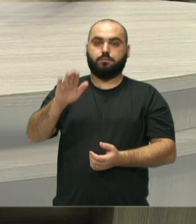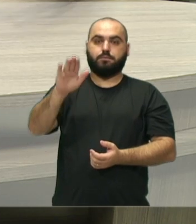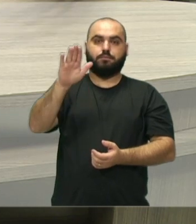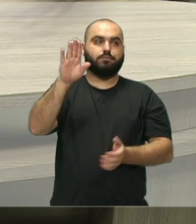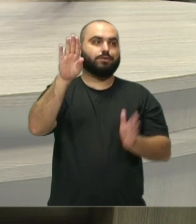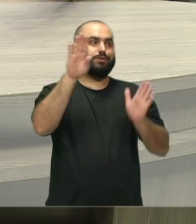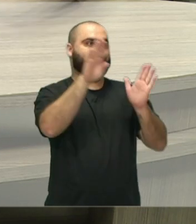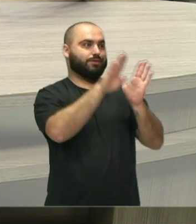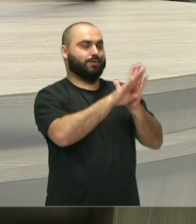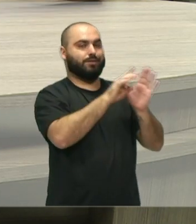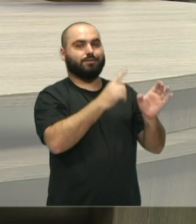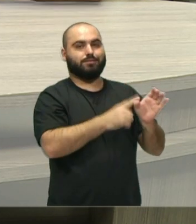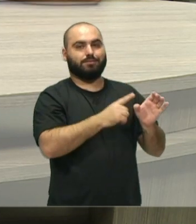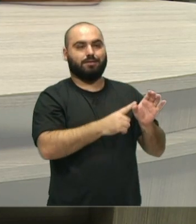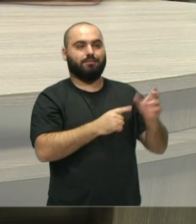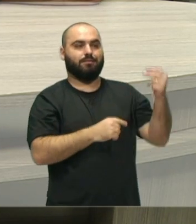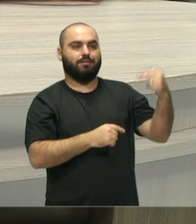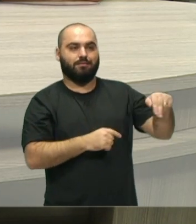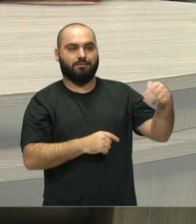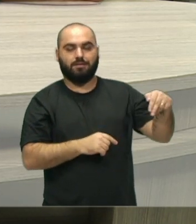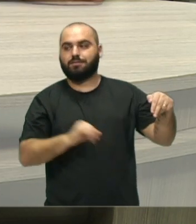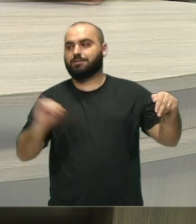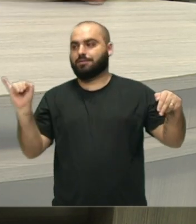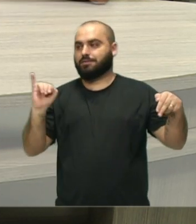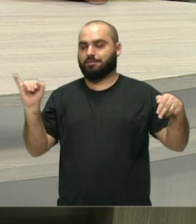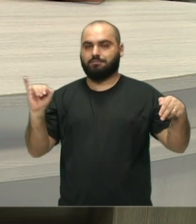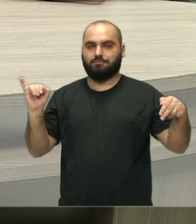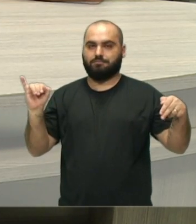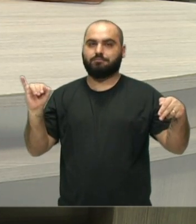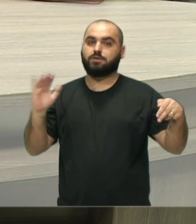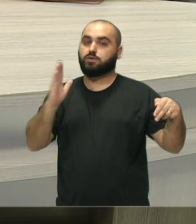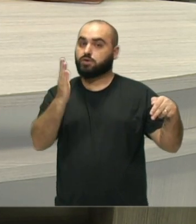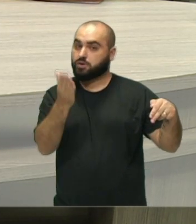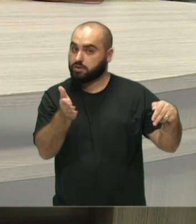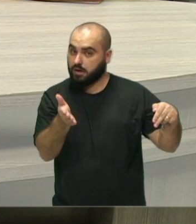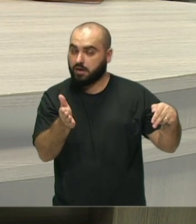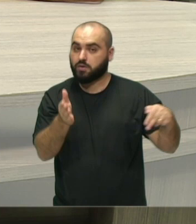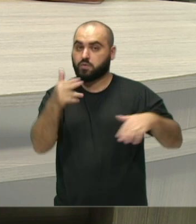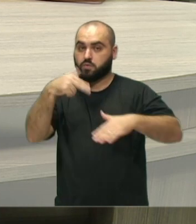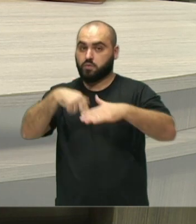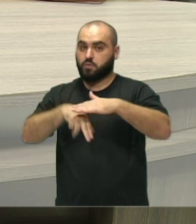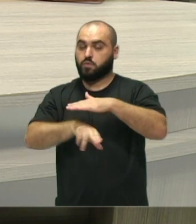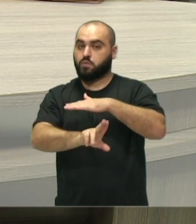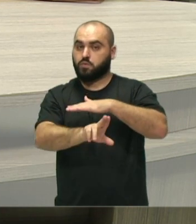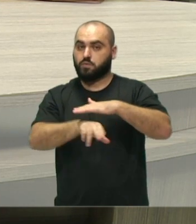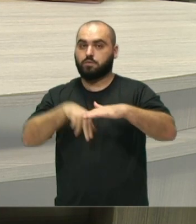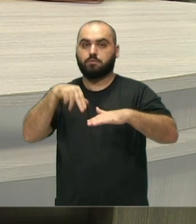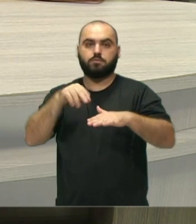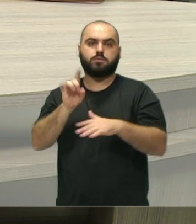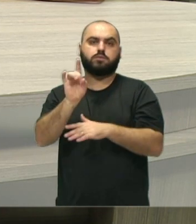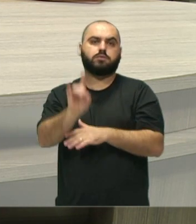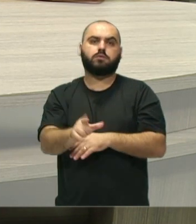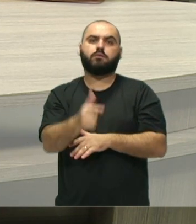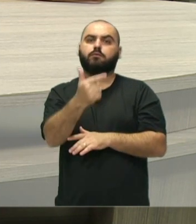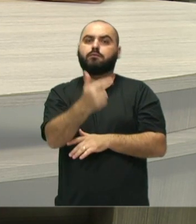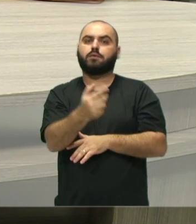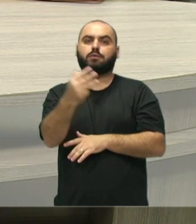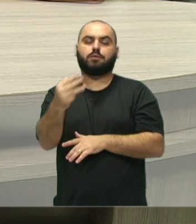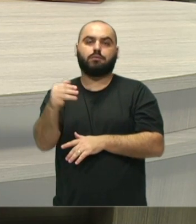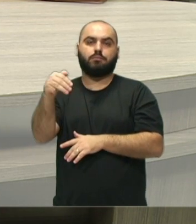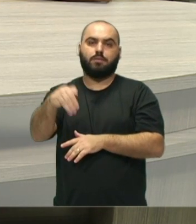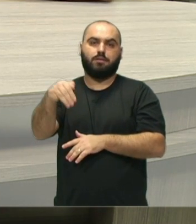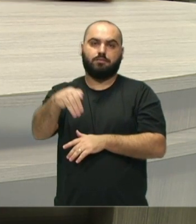das cidades, tanto de Navegantes como de Itajaí. E o túnel tem uma alternativa, porque o túnel está só a 23 metros